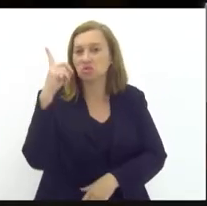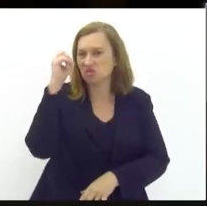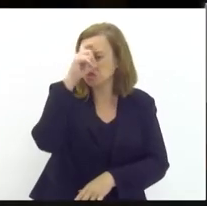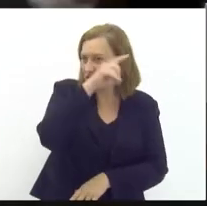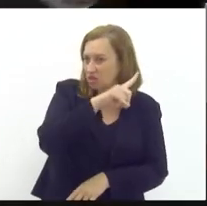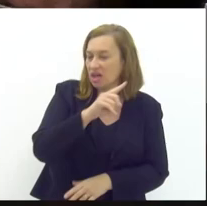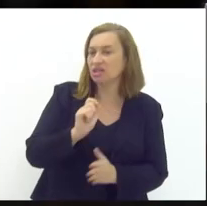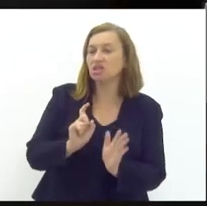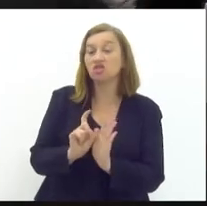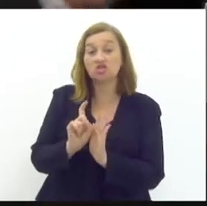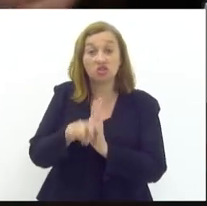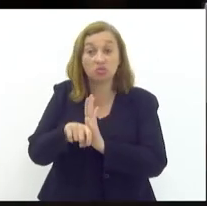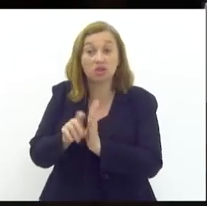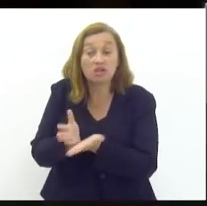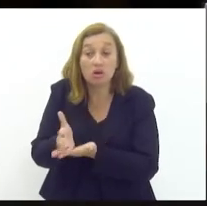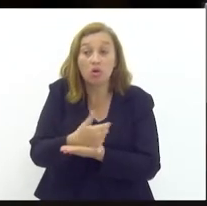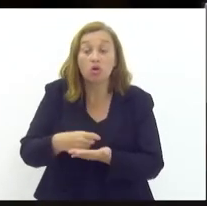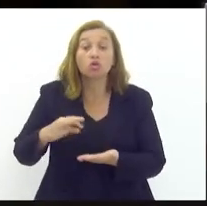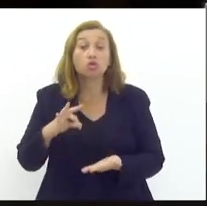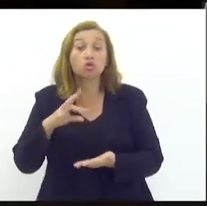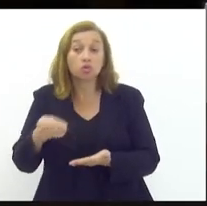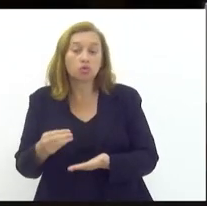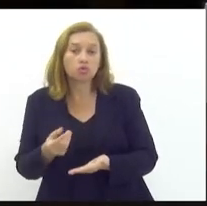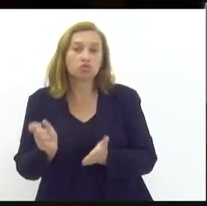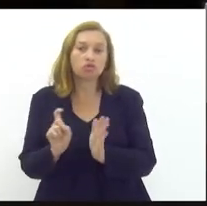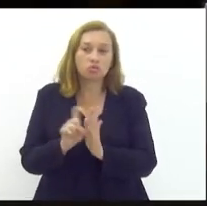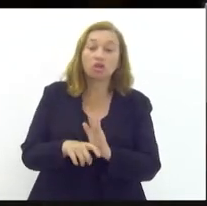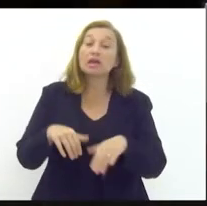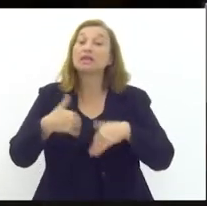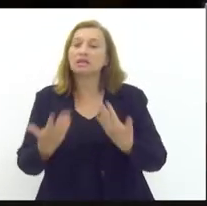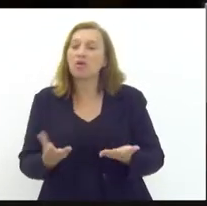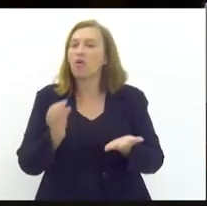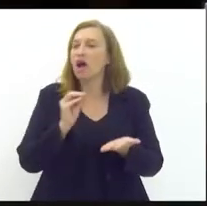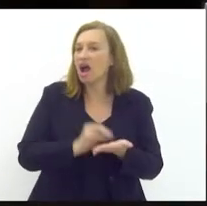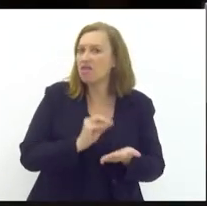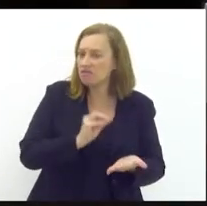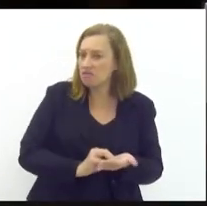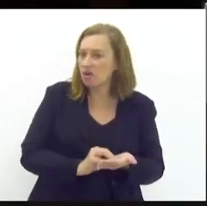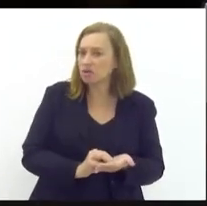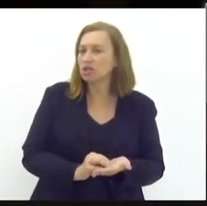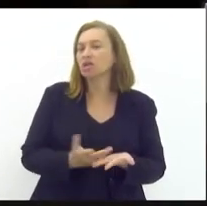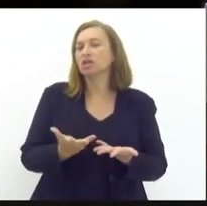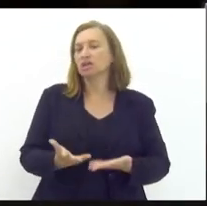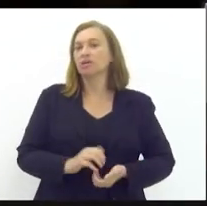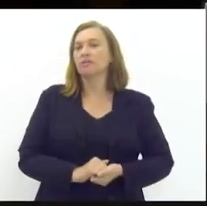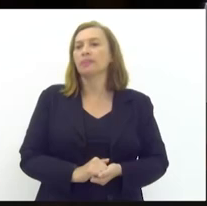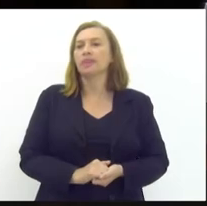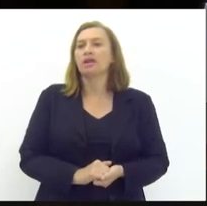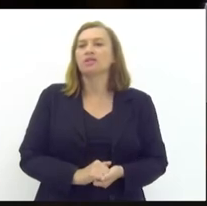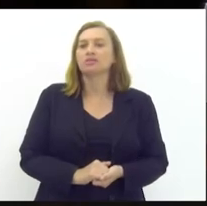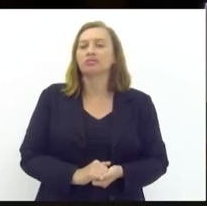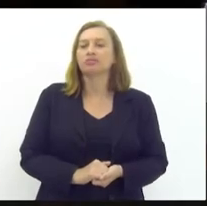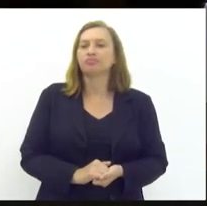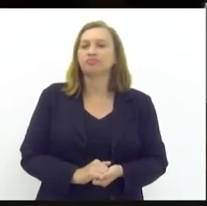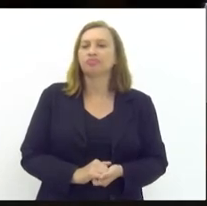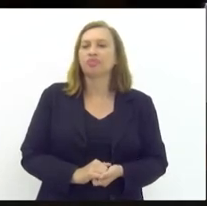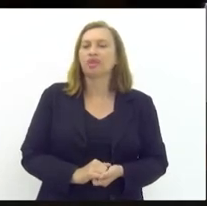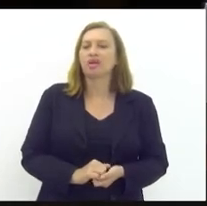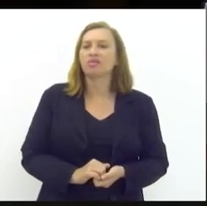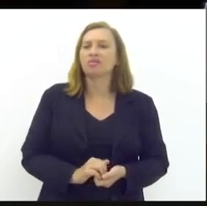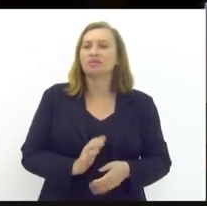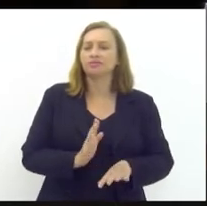de tributação porque todo mundo que tributa então a falta ausência de um princípio de destino levava há muito mais